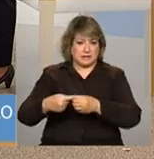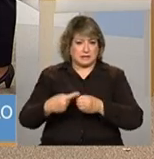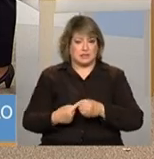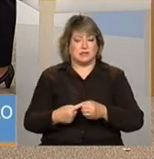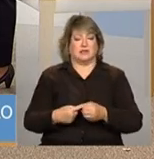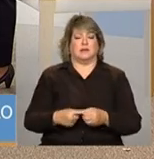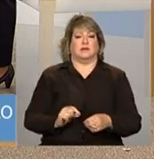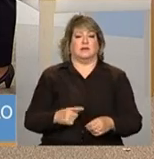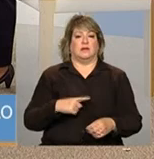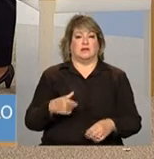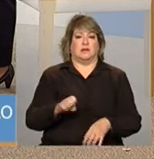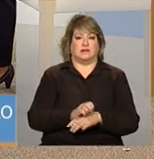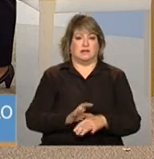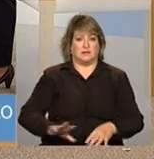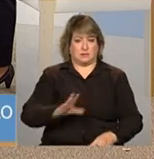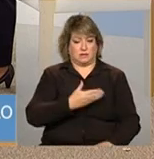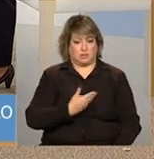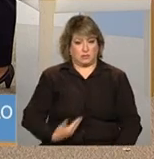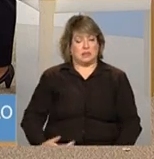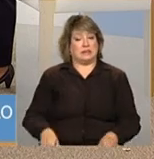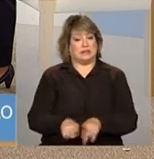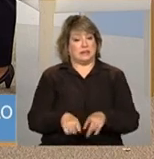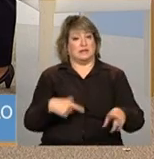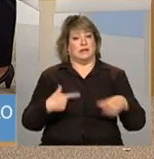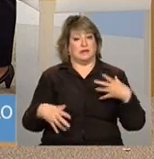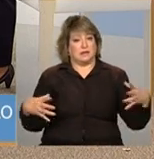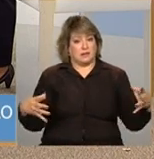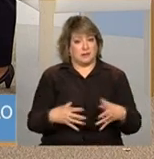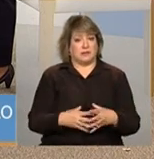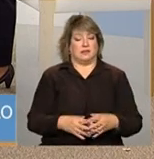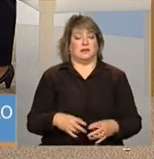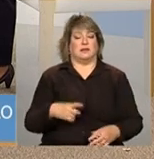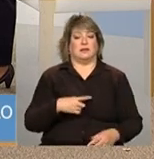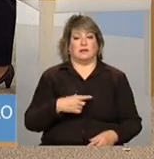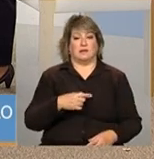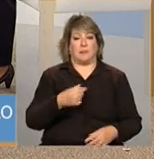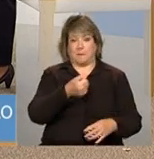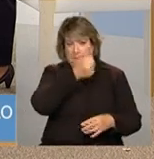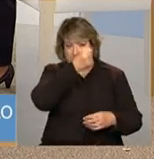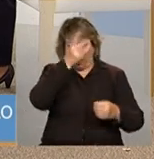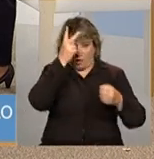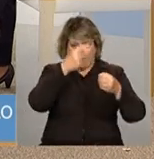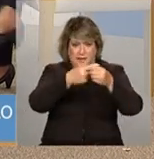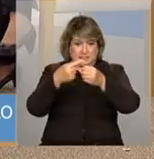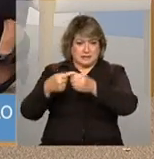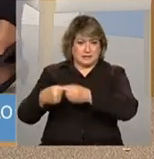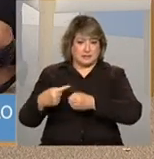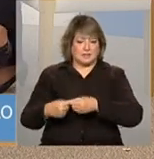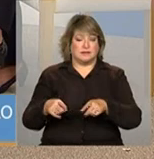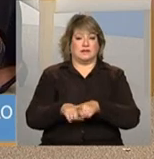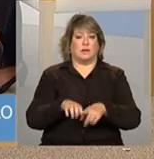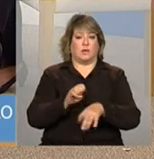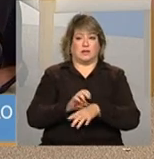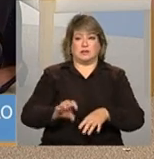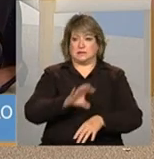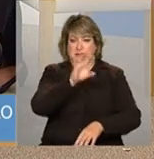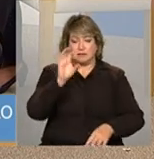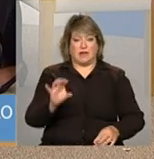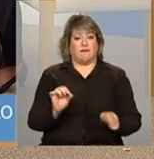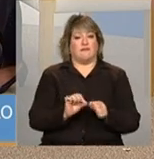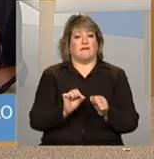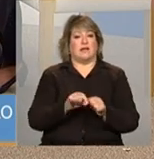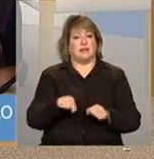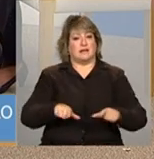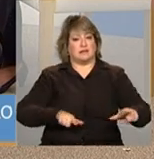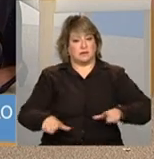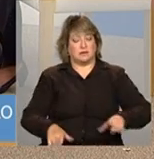BPC Trabalho envolve ações do estado também, do estado, os municípios, né, onde são executadas as ações, e é importante